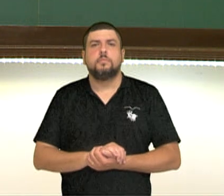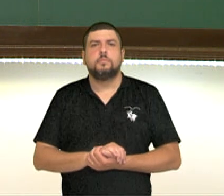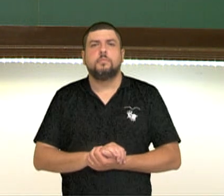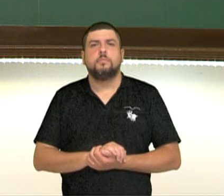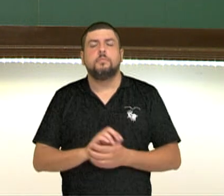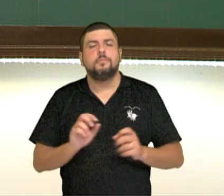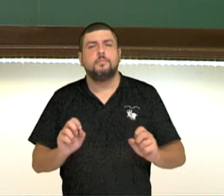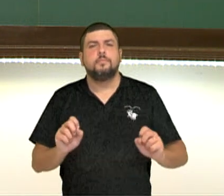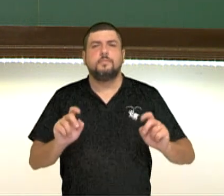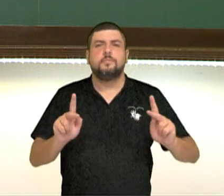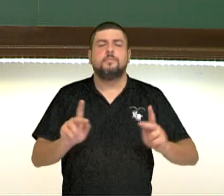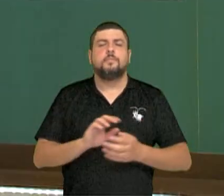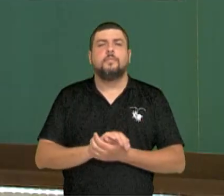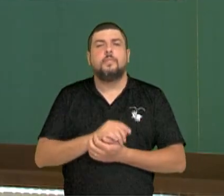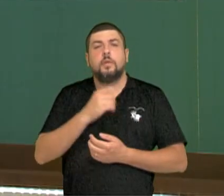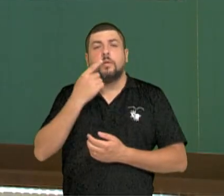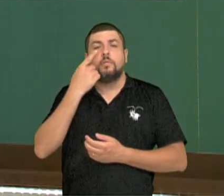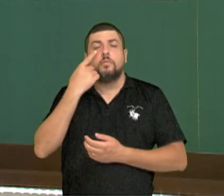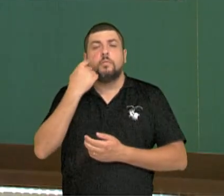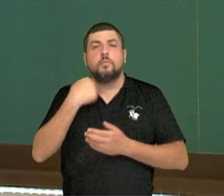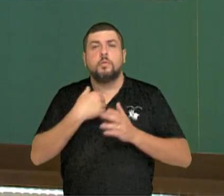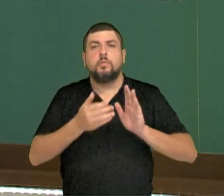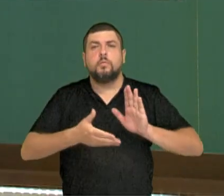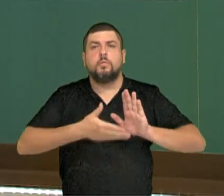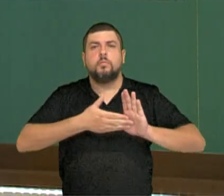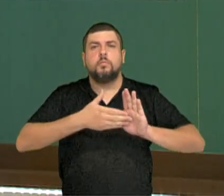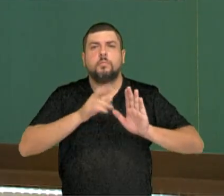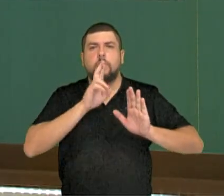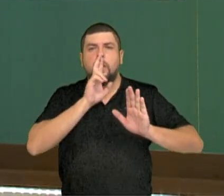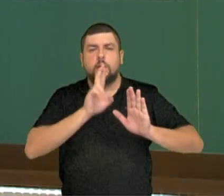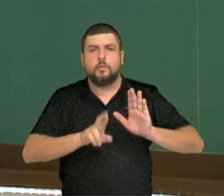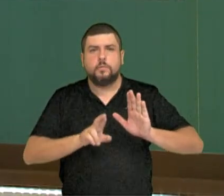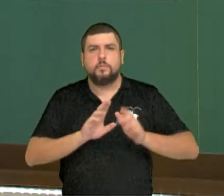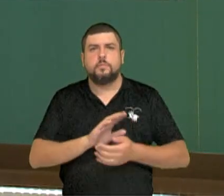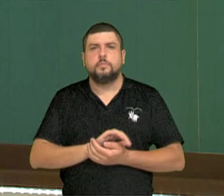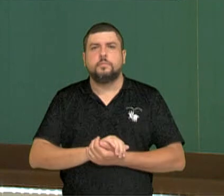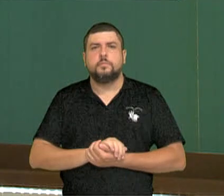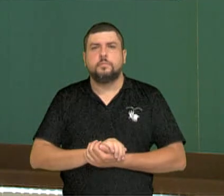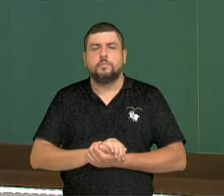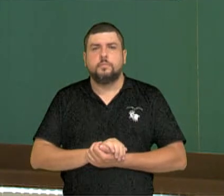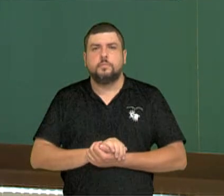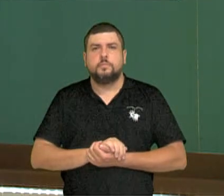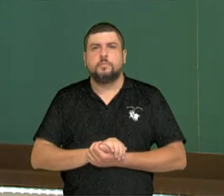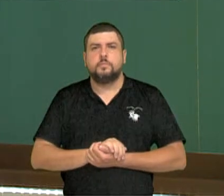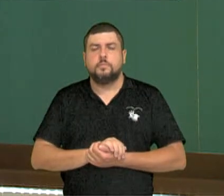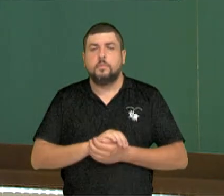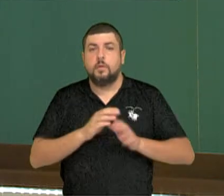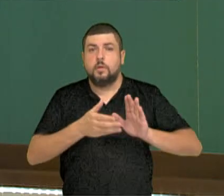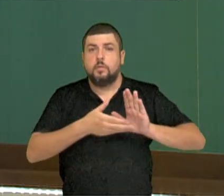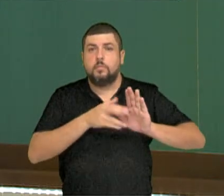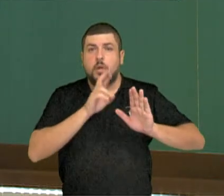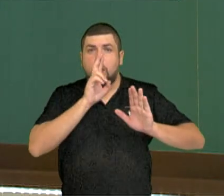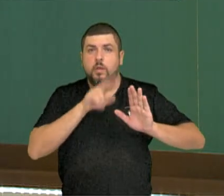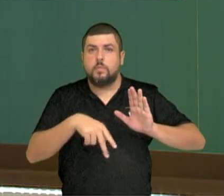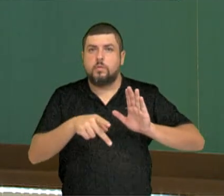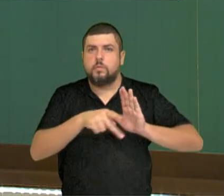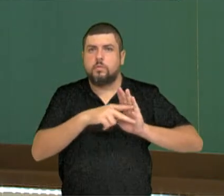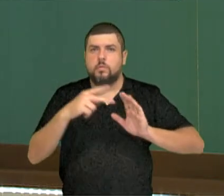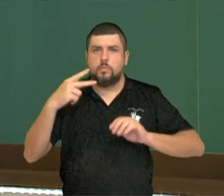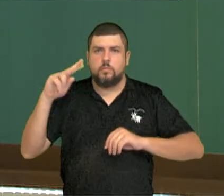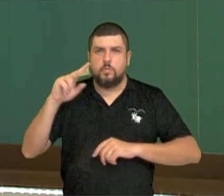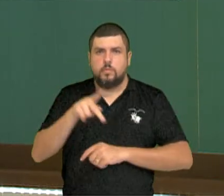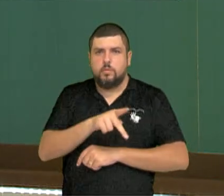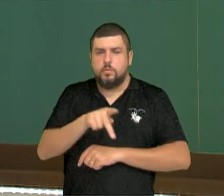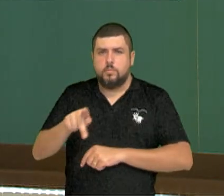Muito bem. A ver, então, uma sugestão de resposta aqui, tá? A resposta da professora. A tua pode